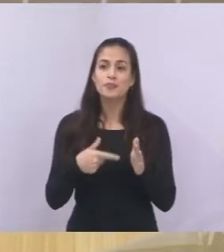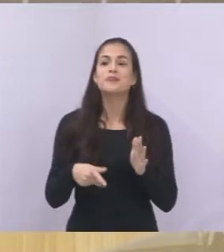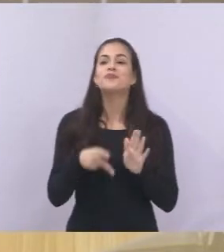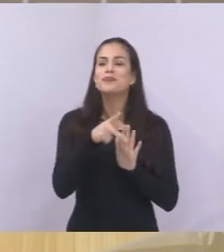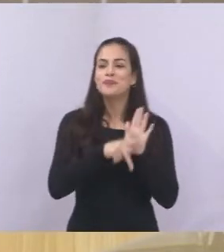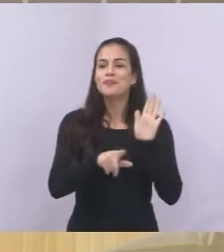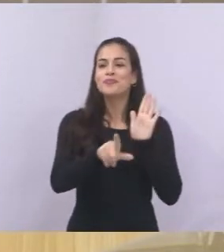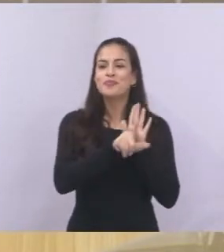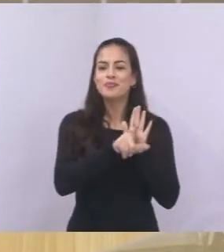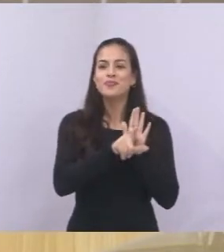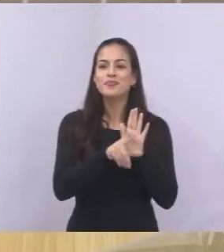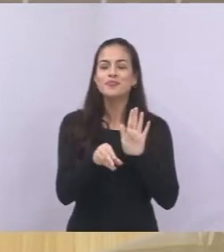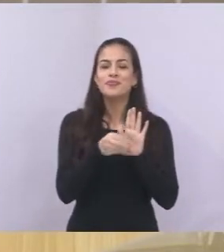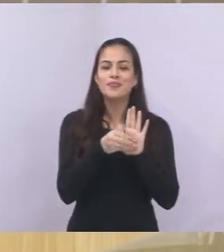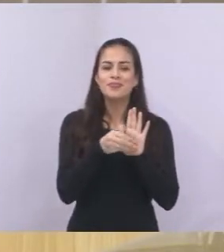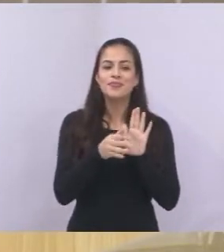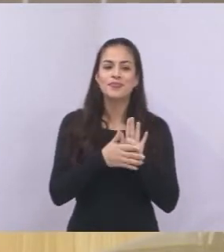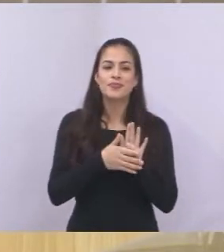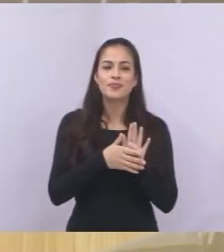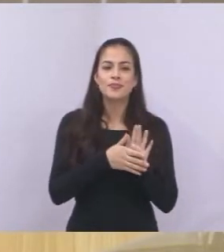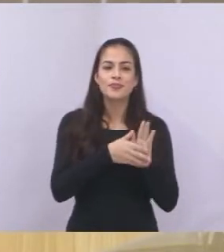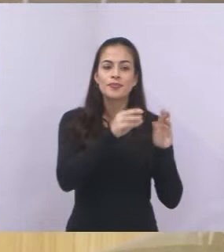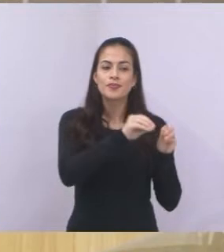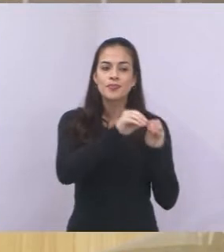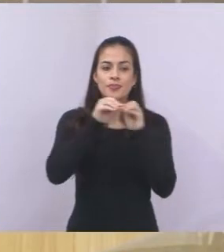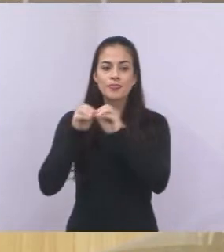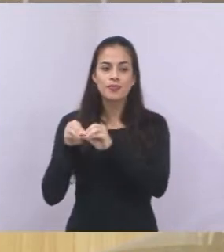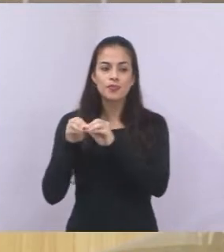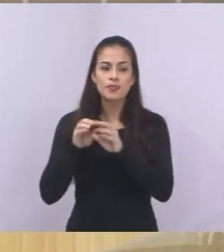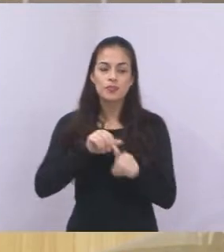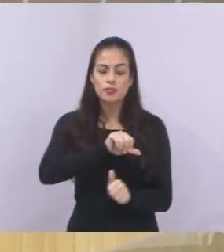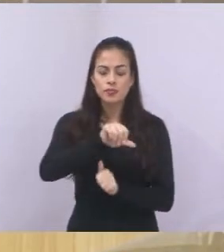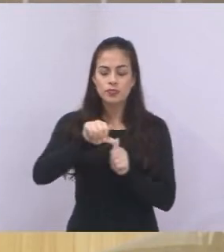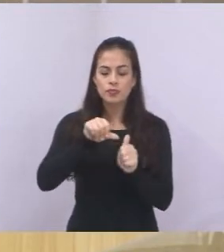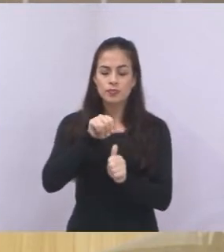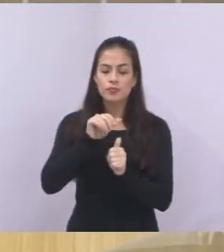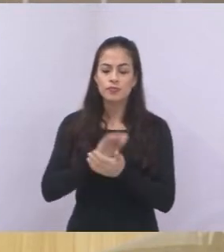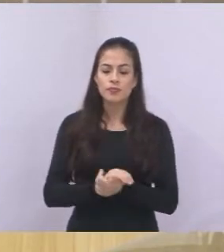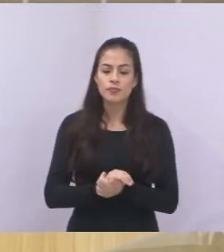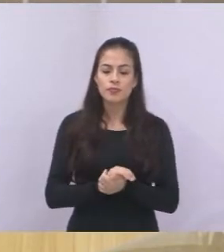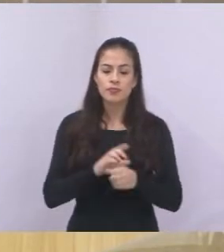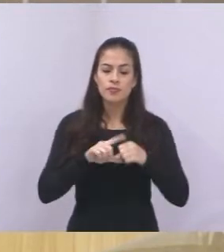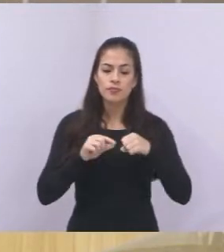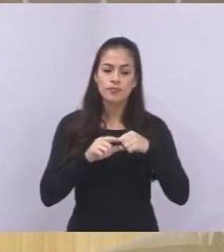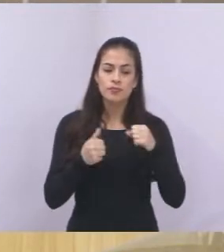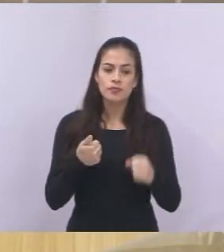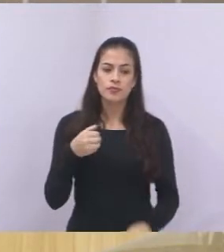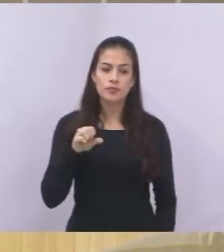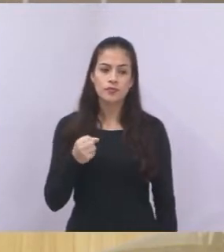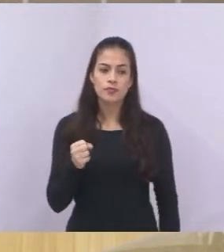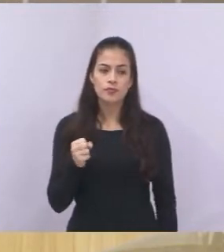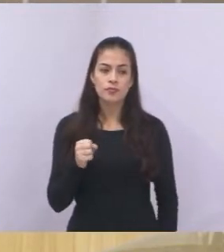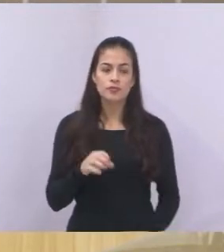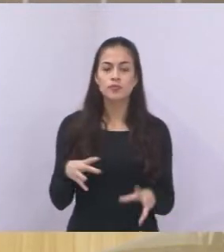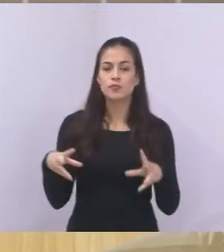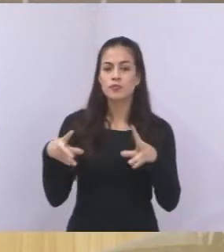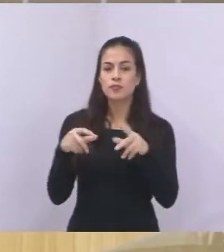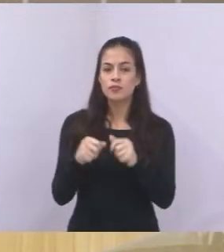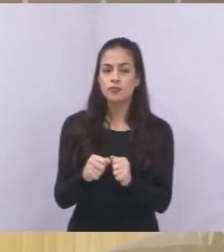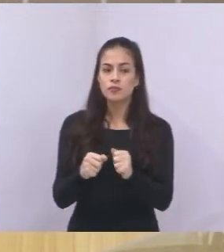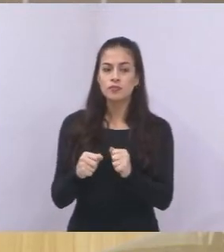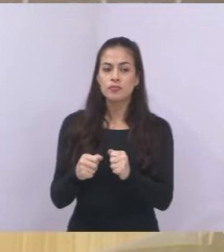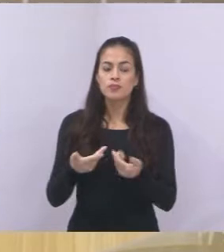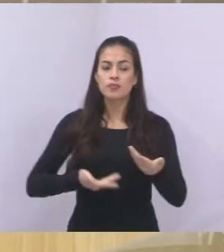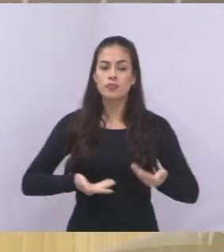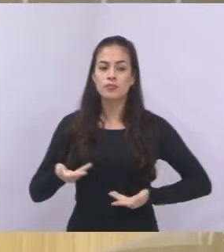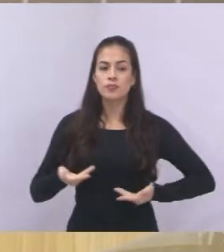que passa a constatar a seguinte redação. Artigo 18, inciso 1º, a totalidade da remuneração dos servidores no cargo efetivo em que